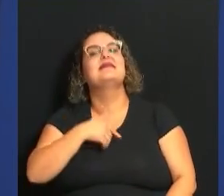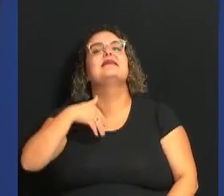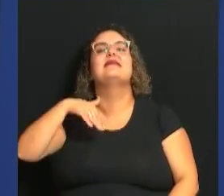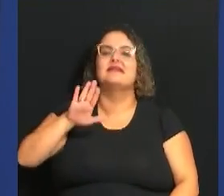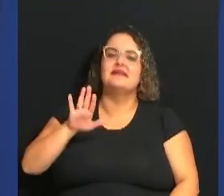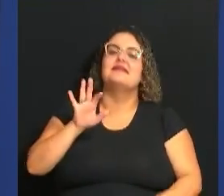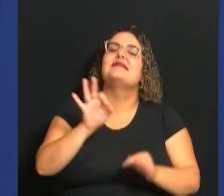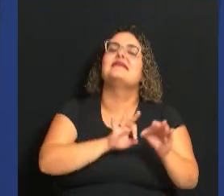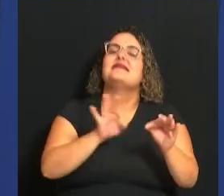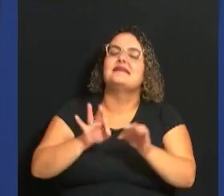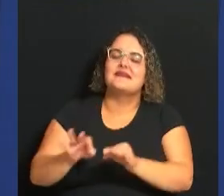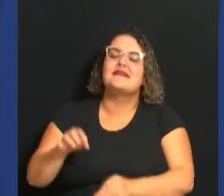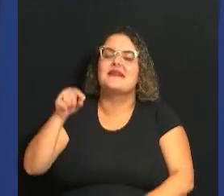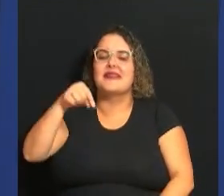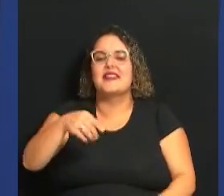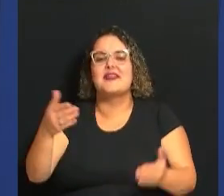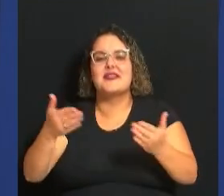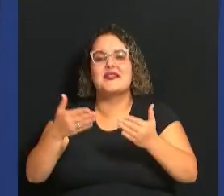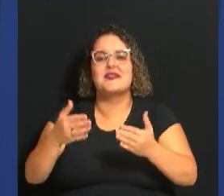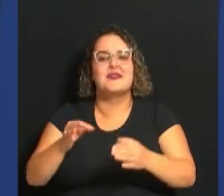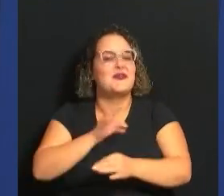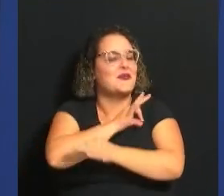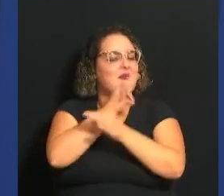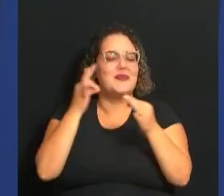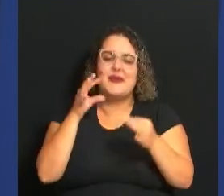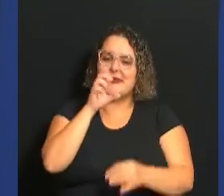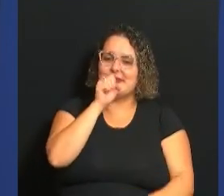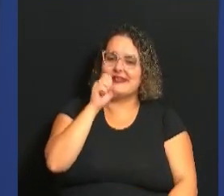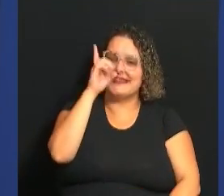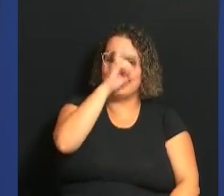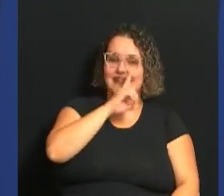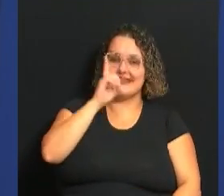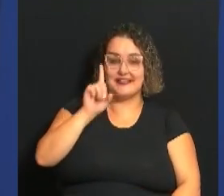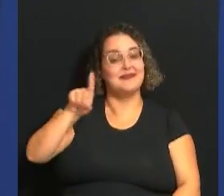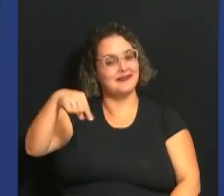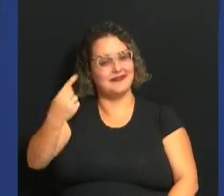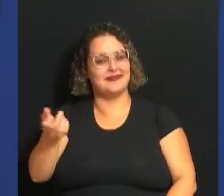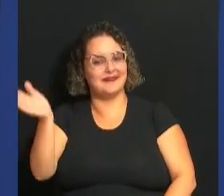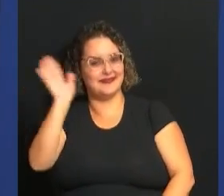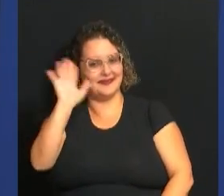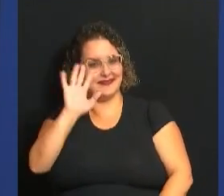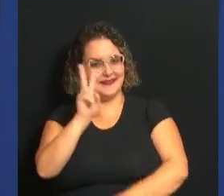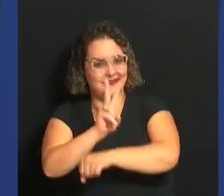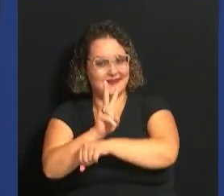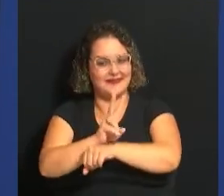conteúdo ainda hoje. Um ótimo final de semana e a gente se vê. Se cuida!